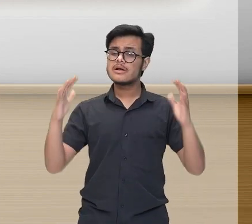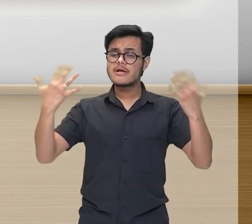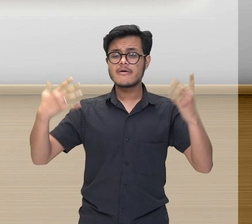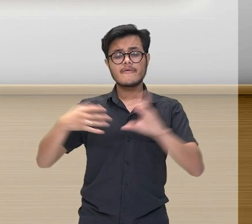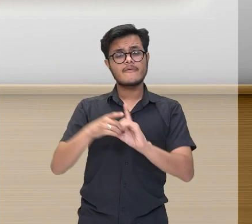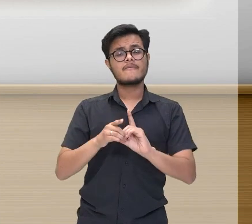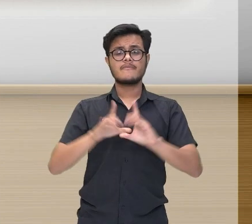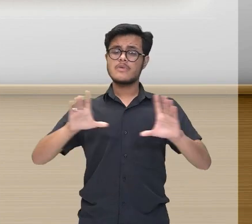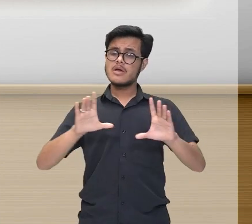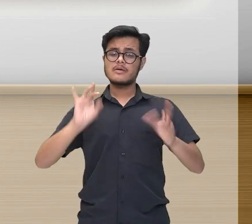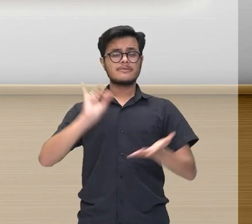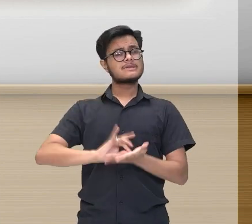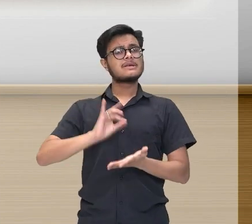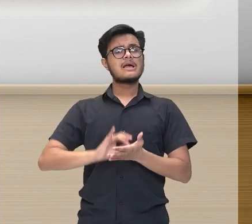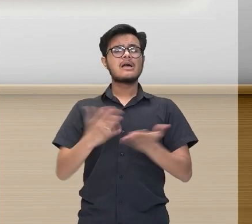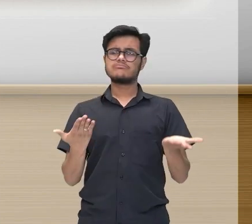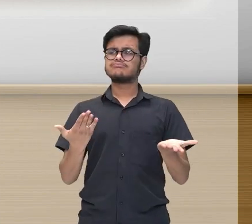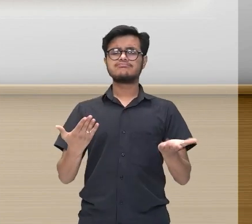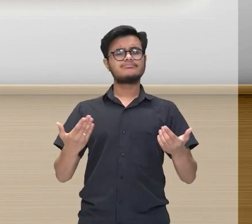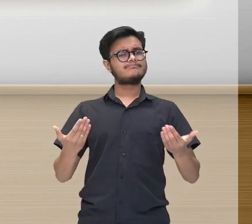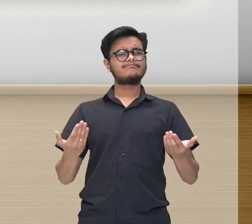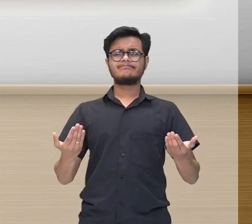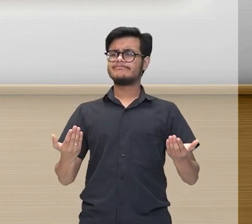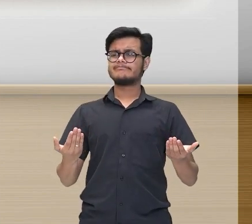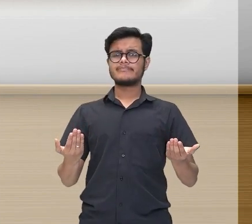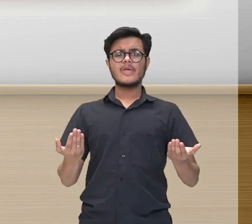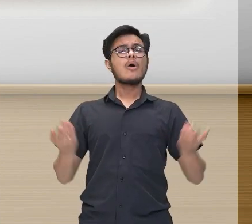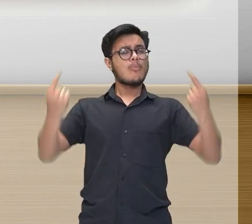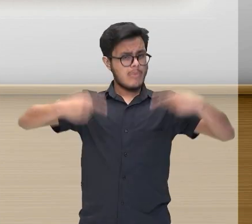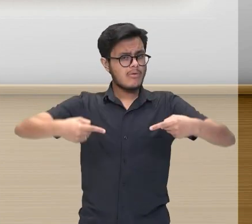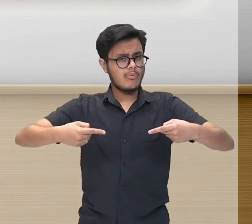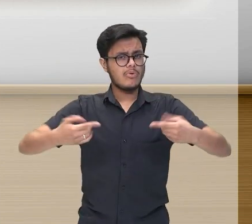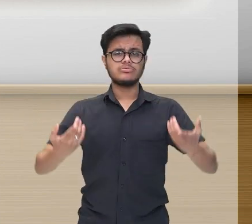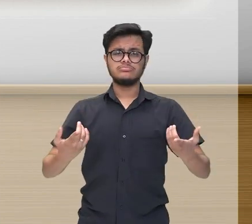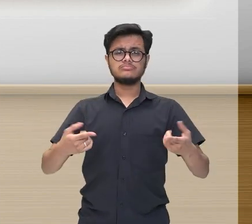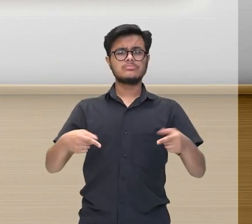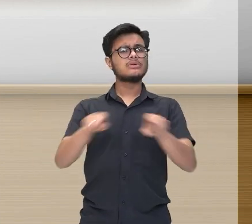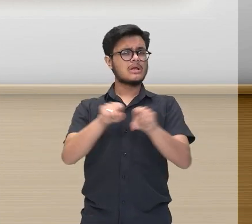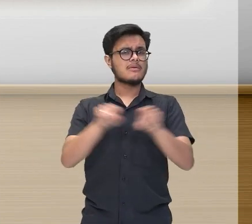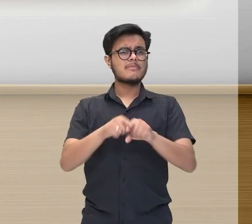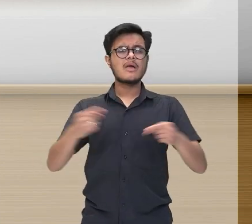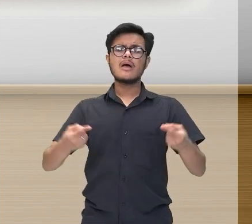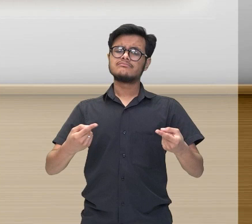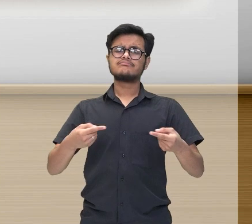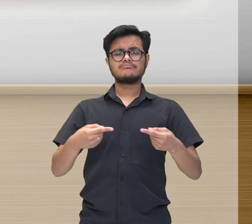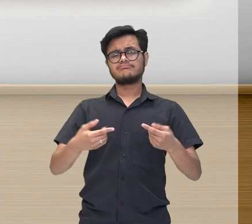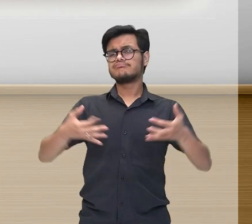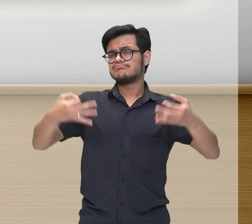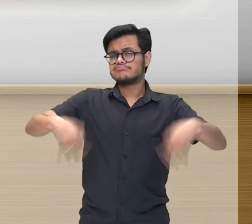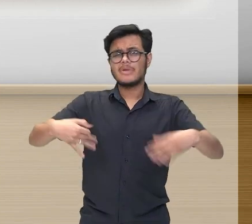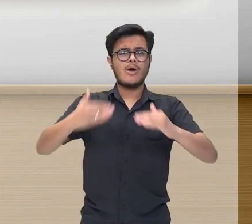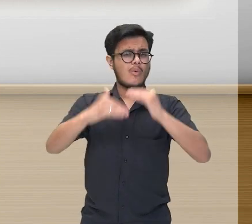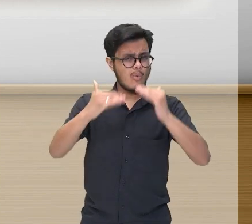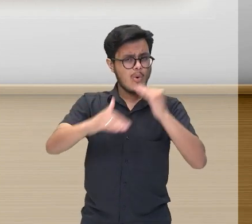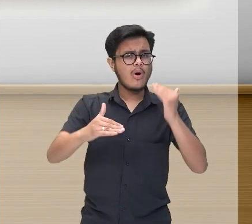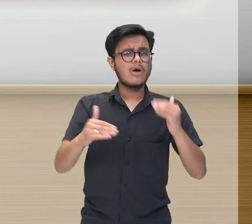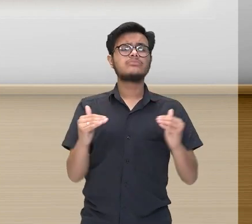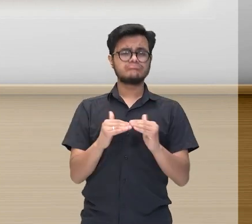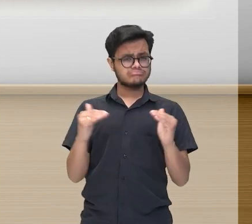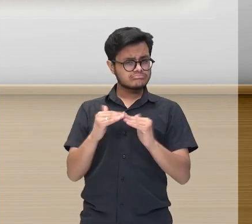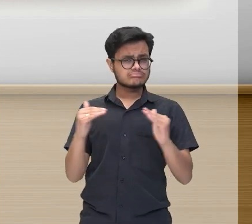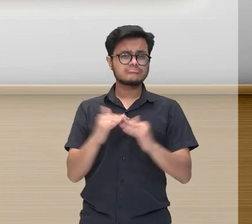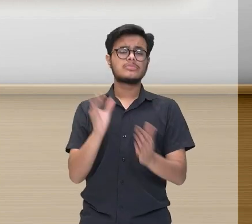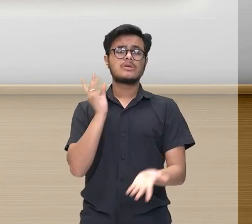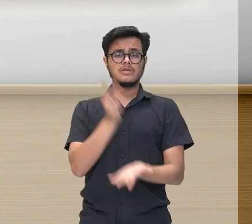por todos de comum acordo, né, pelos estudantes, pela gestão, pelos professores, e ele também tem essa função aí